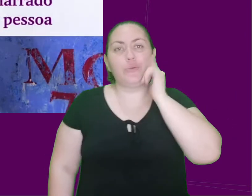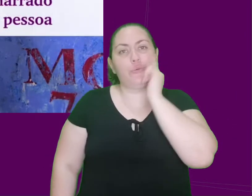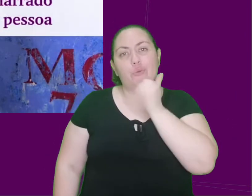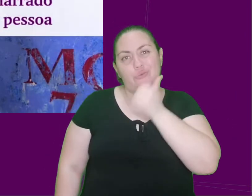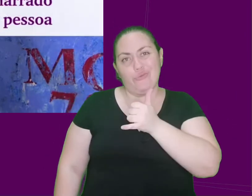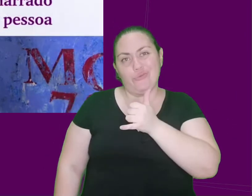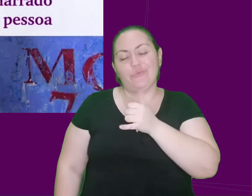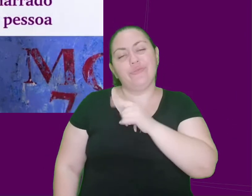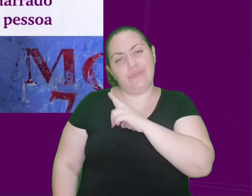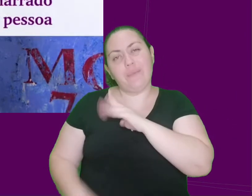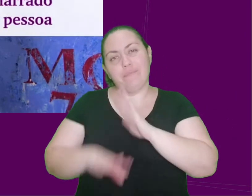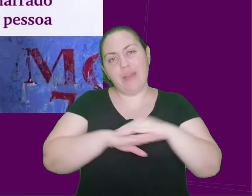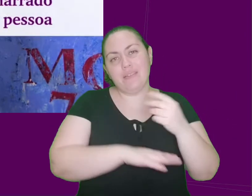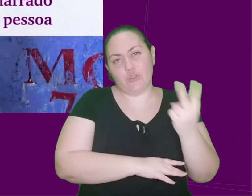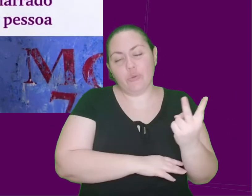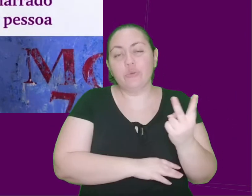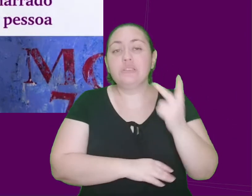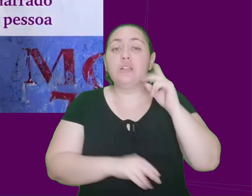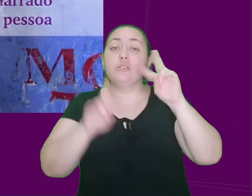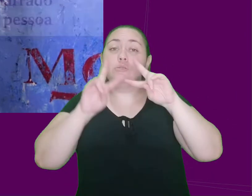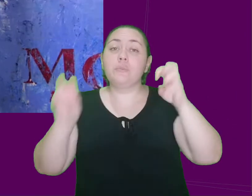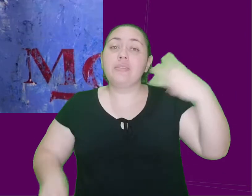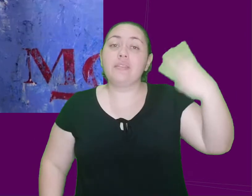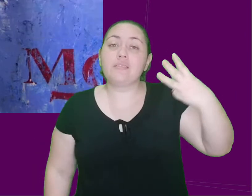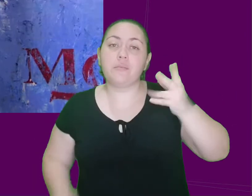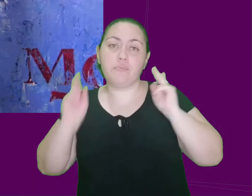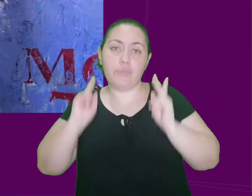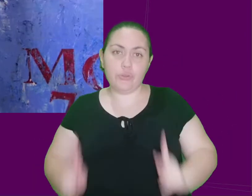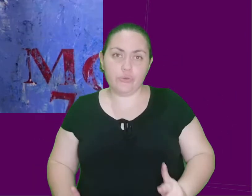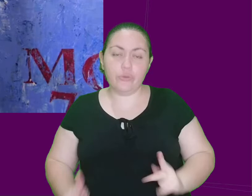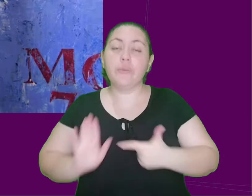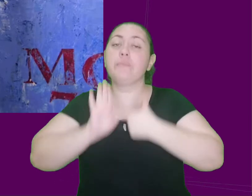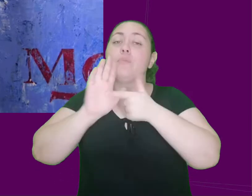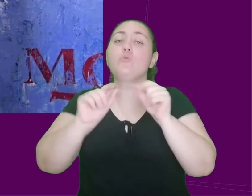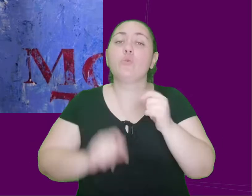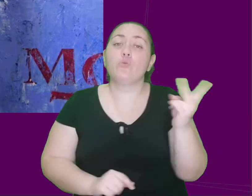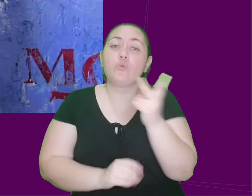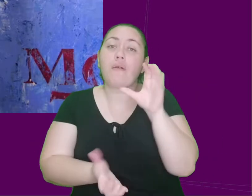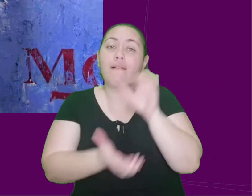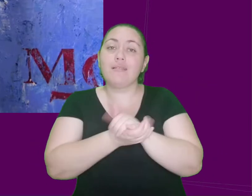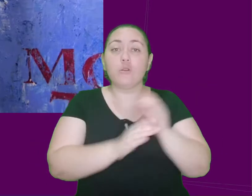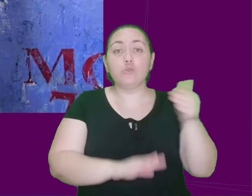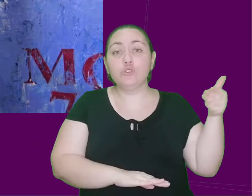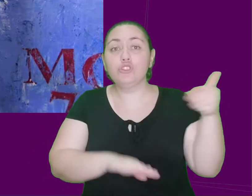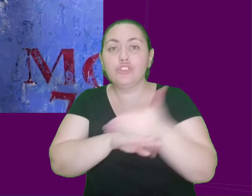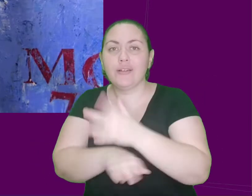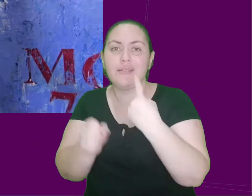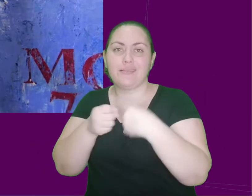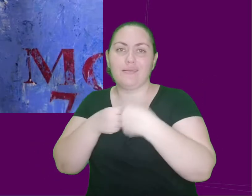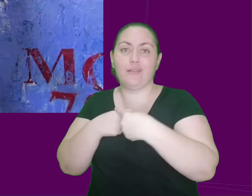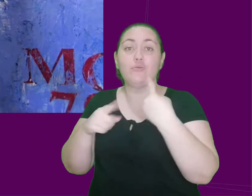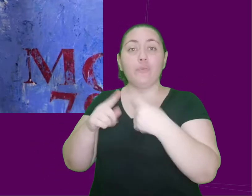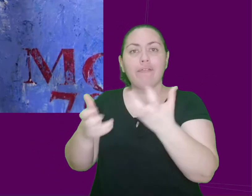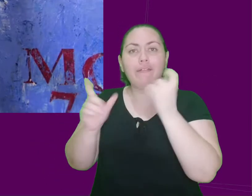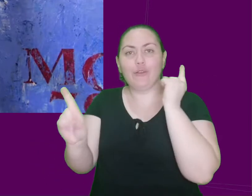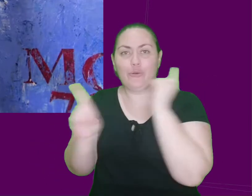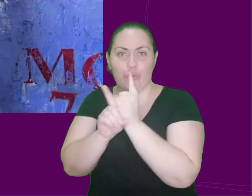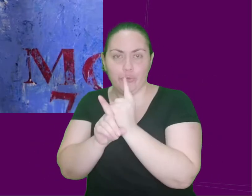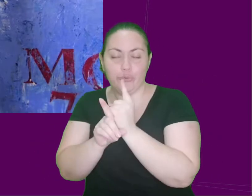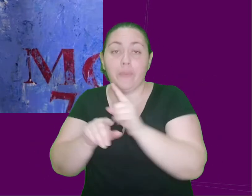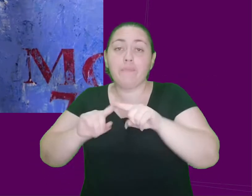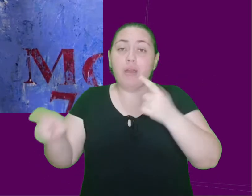terceira pessoa. O narrador apresenta aqui um casal que chega em uma cidade para um encontro. O leitor não tem mais